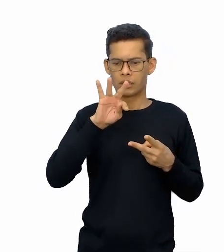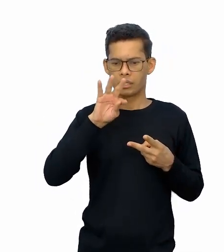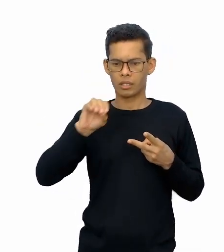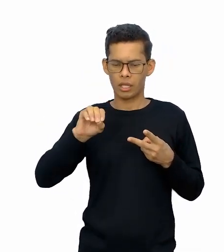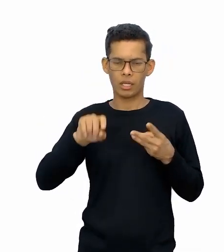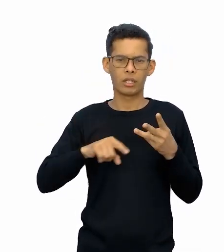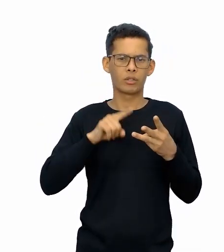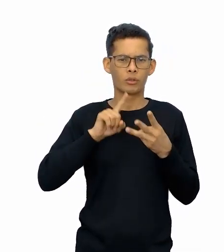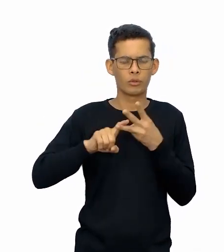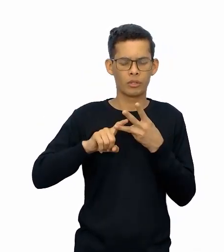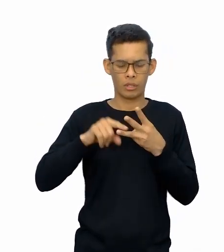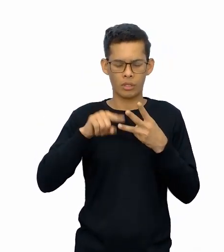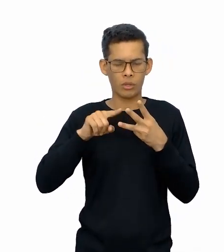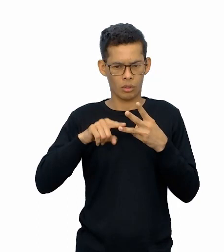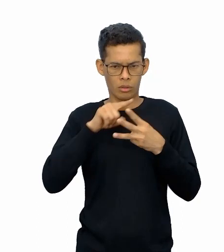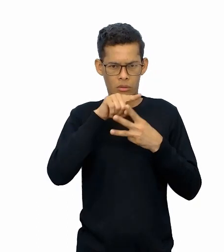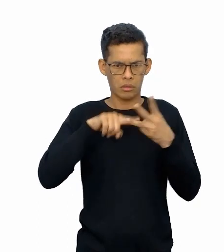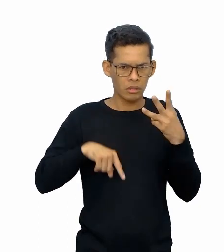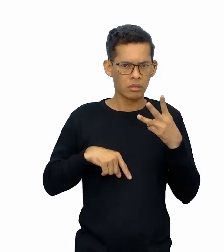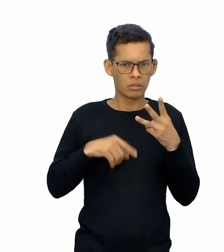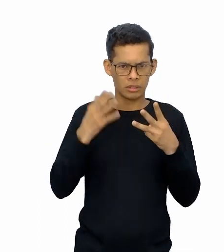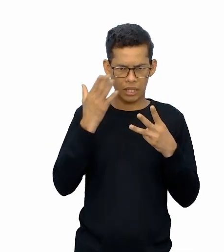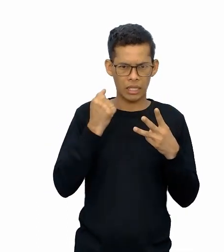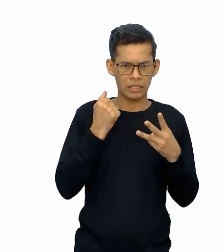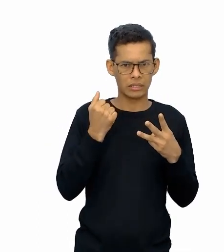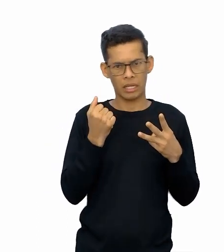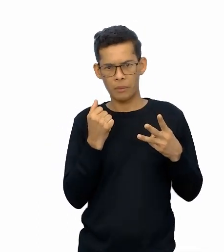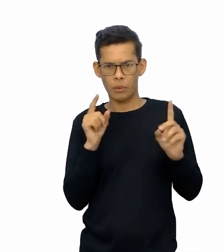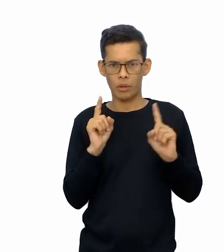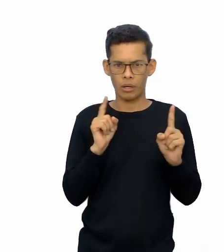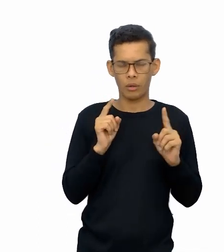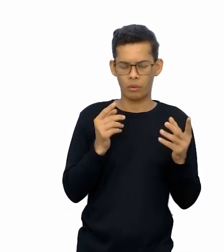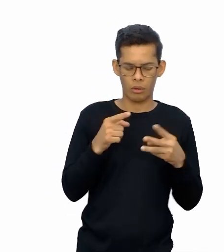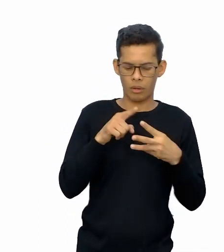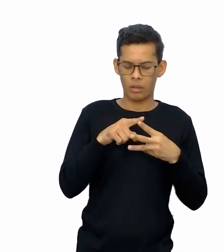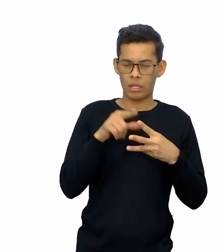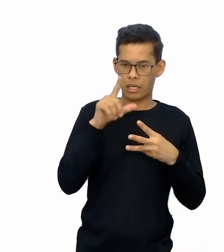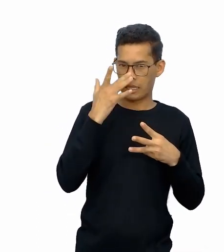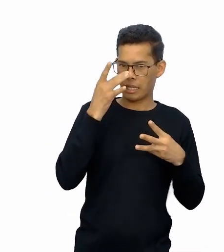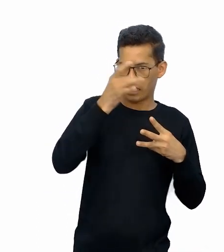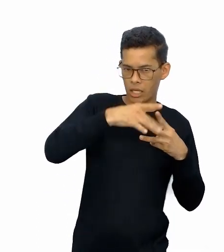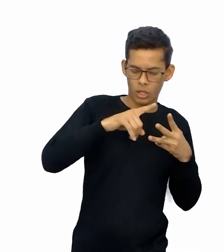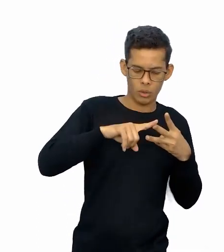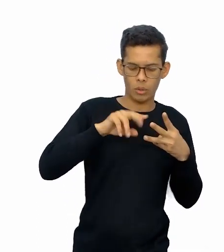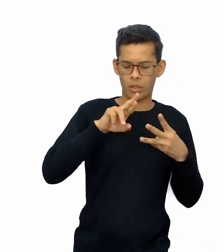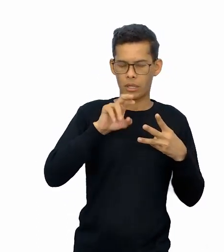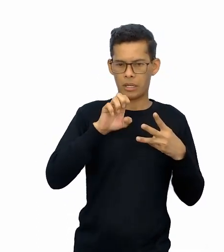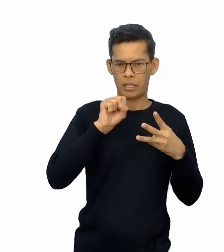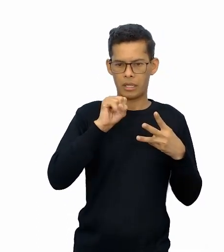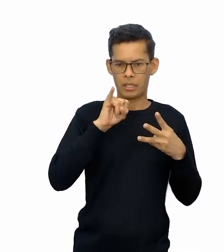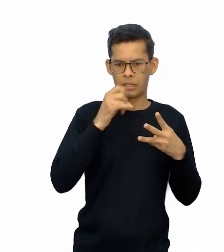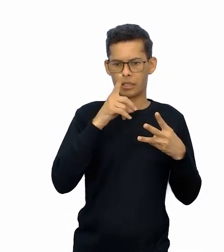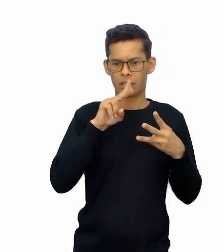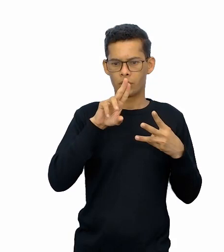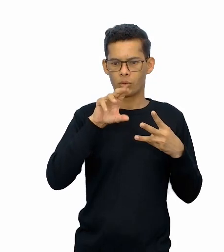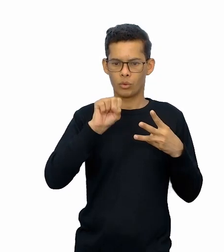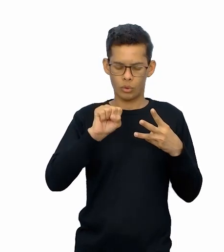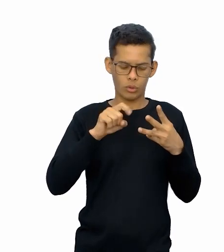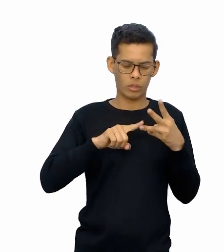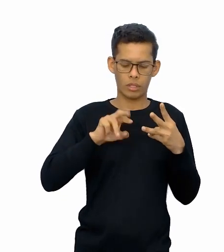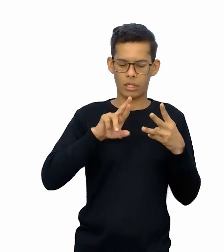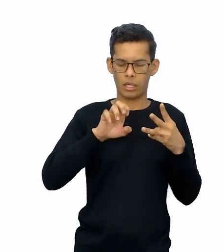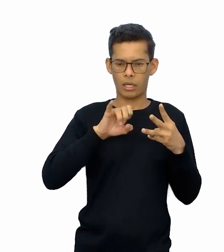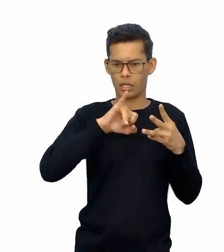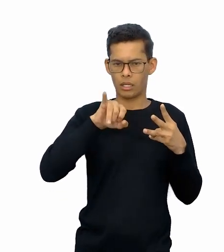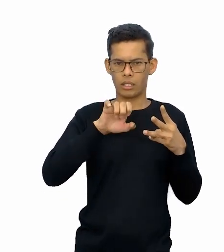Podemos incentivá-los a pesquisar sobre esse assunto, né, pois será possível utilizar os resultados dessa pesquisa junto à